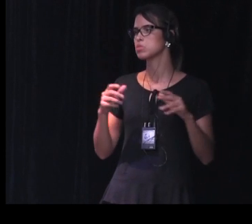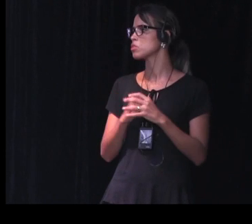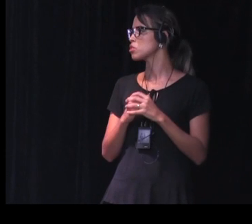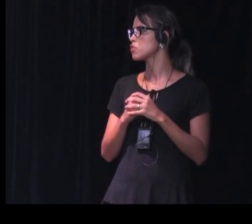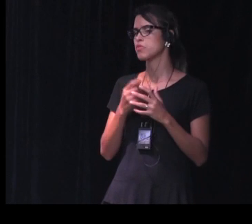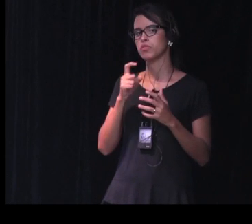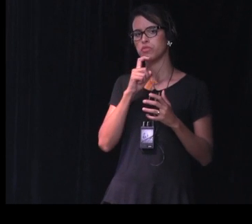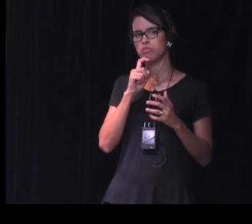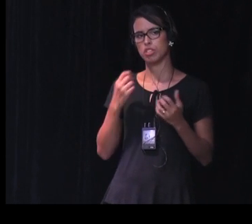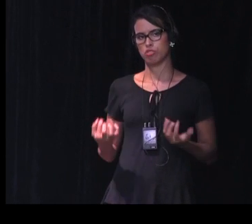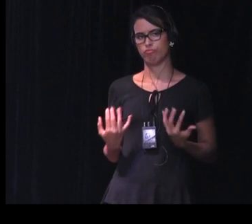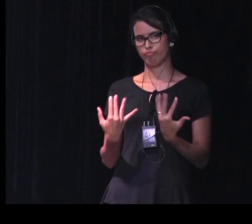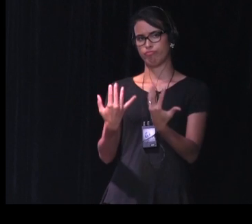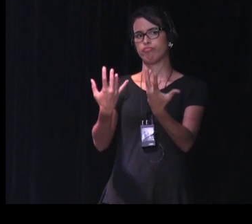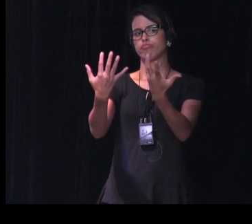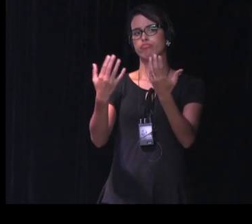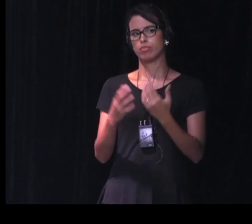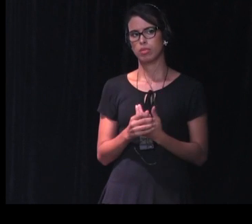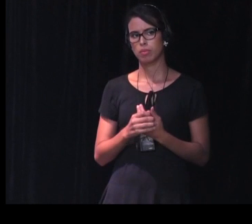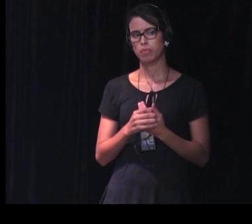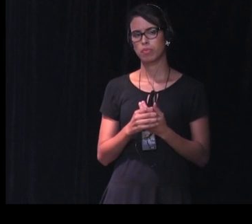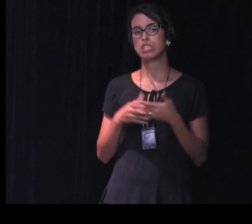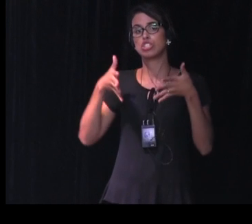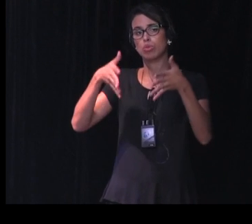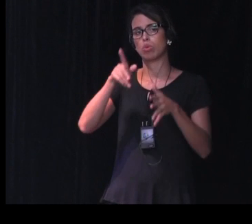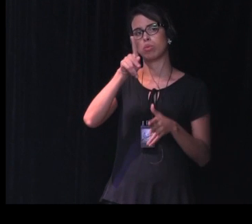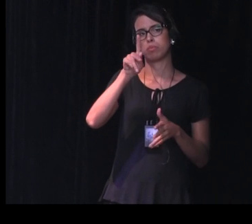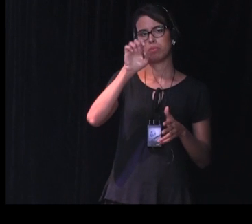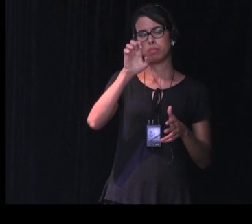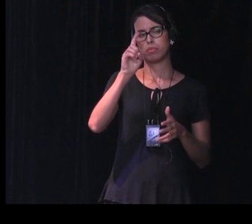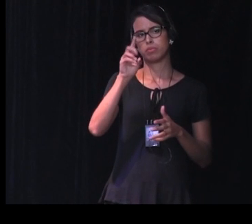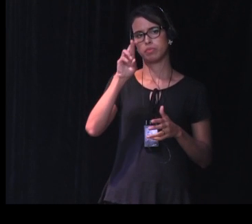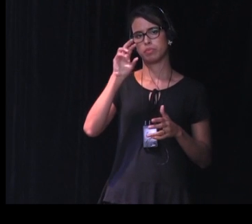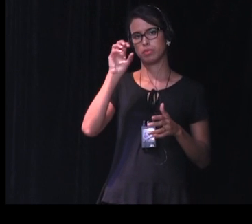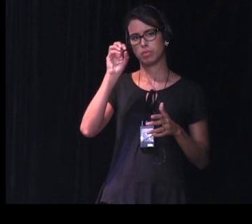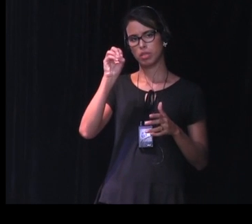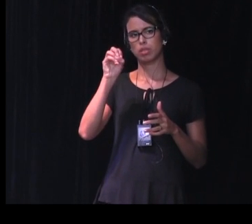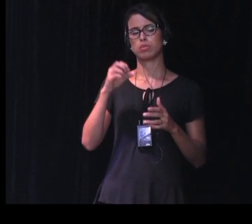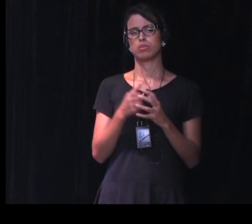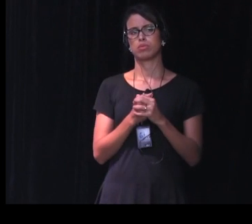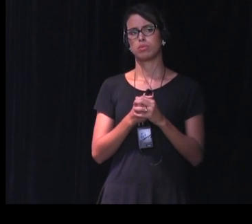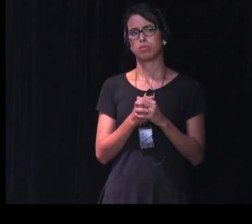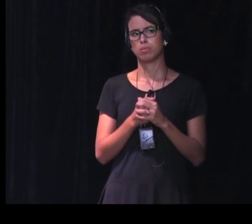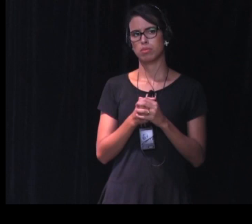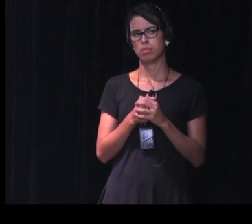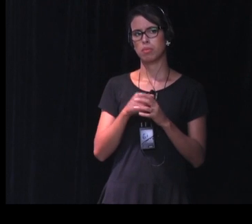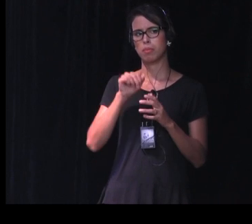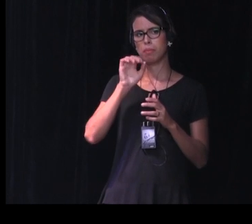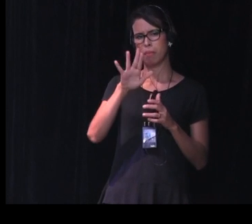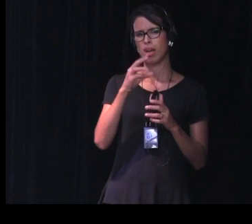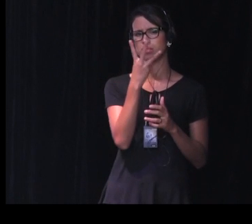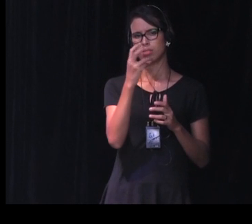uma grande quantidade de videiras, desde que chegou Pedro Valdívia no